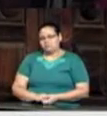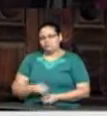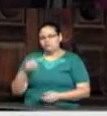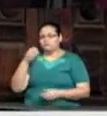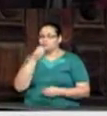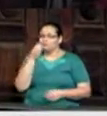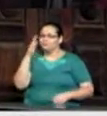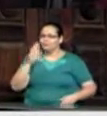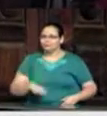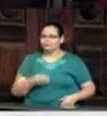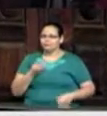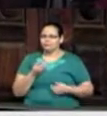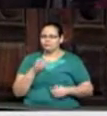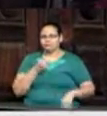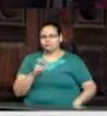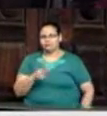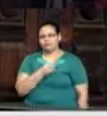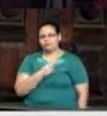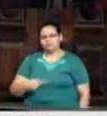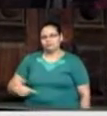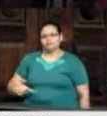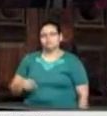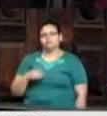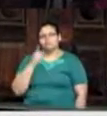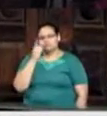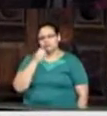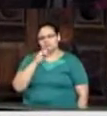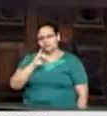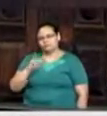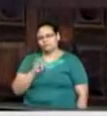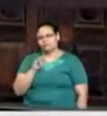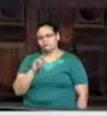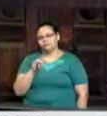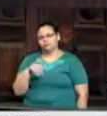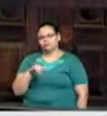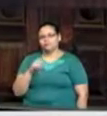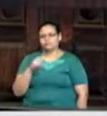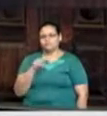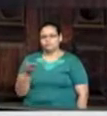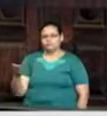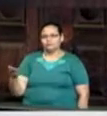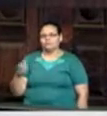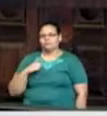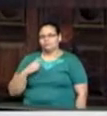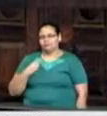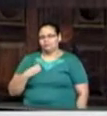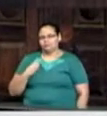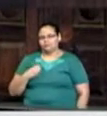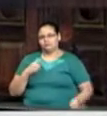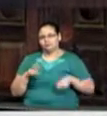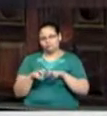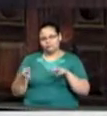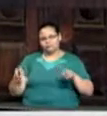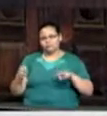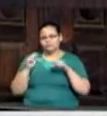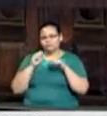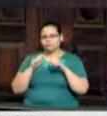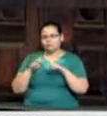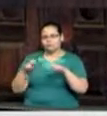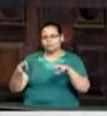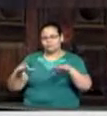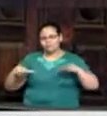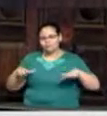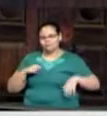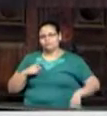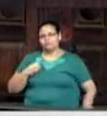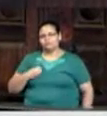Boa tarde, senhor presidente, deputado Dr. Giulianelli, senhoras e senhores aqui presentes em plenário, trabalhadores da